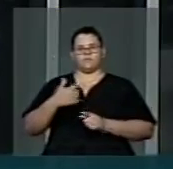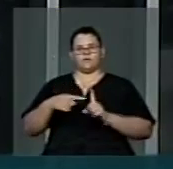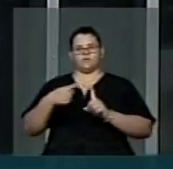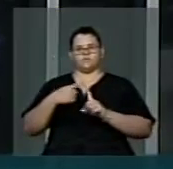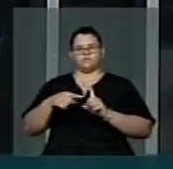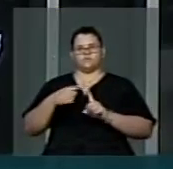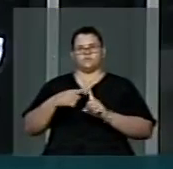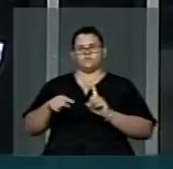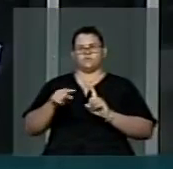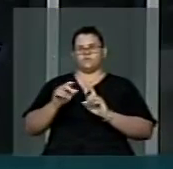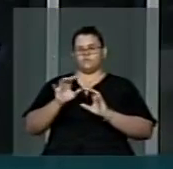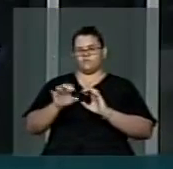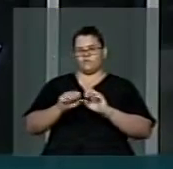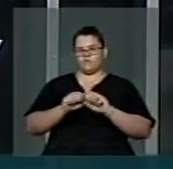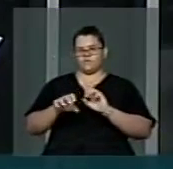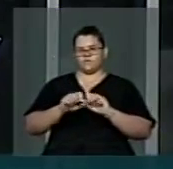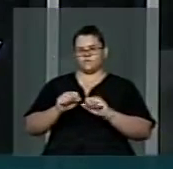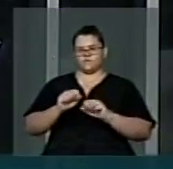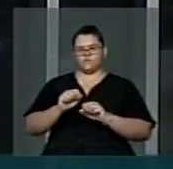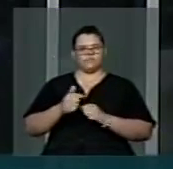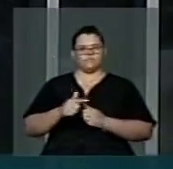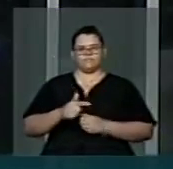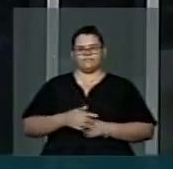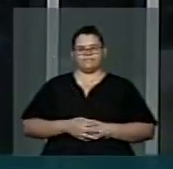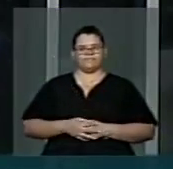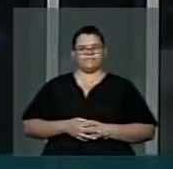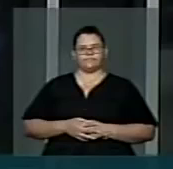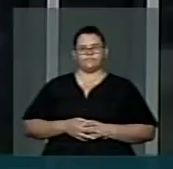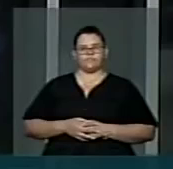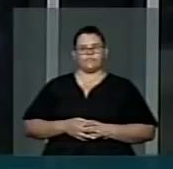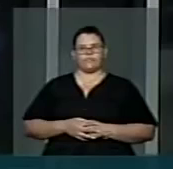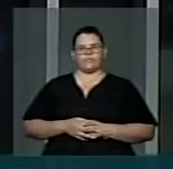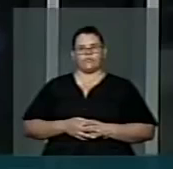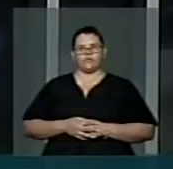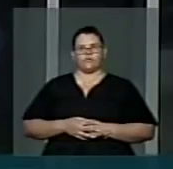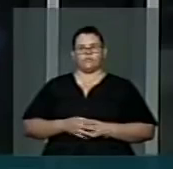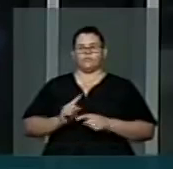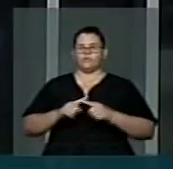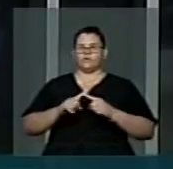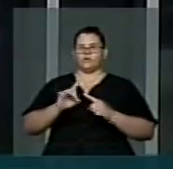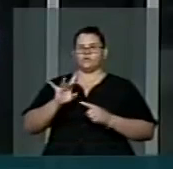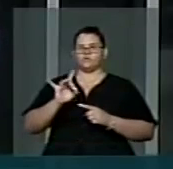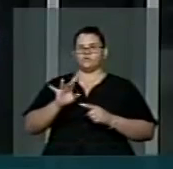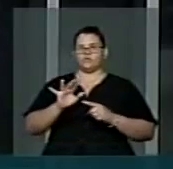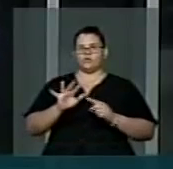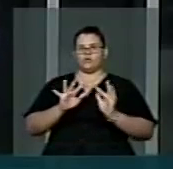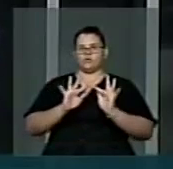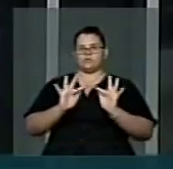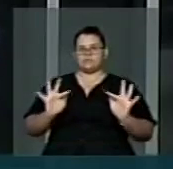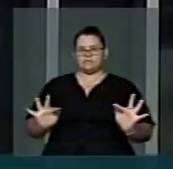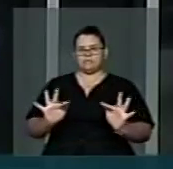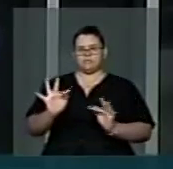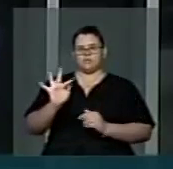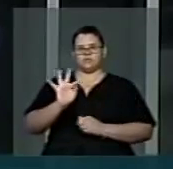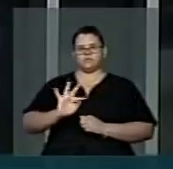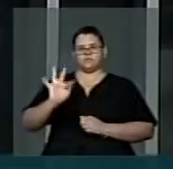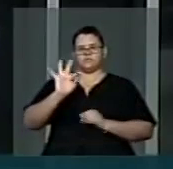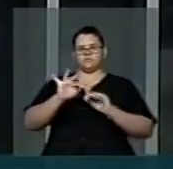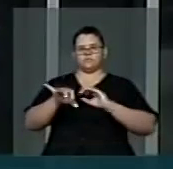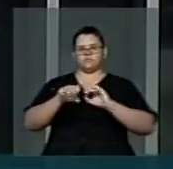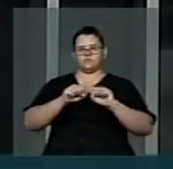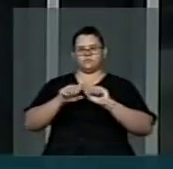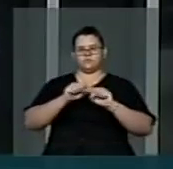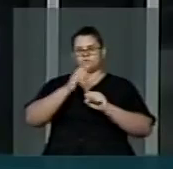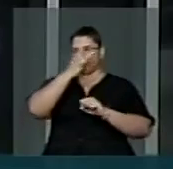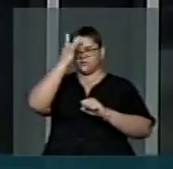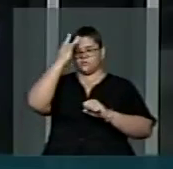por certo, deve ir muito além da simples graduação tecnicista, que dota o formando de